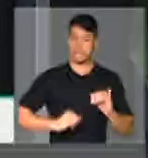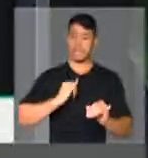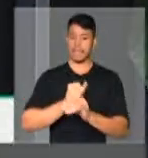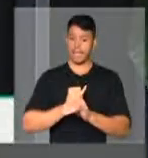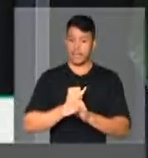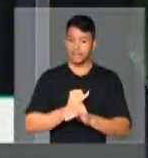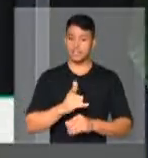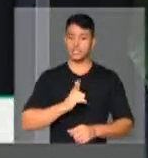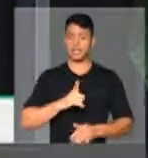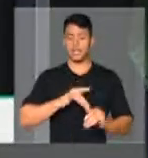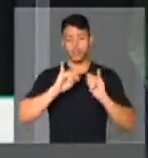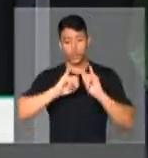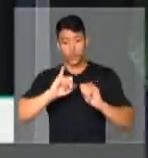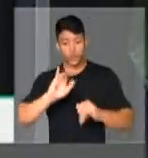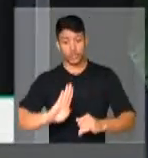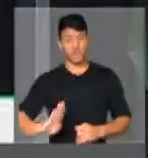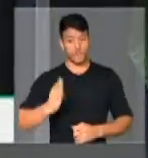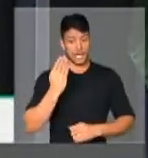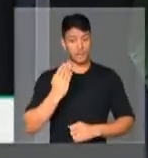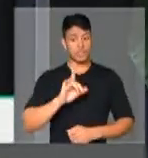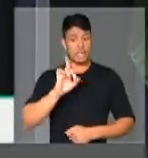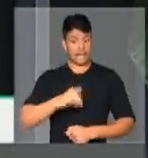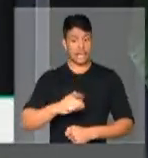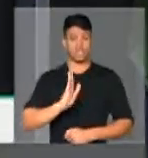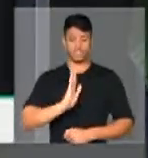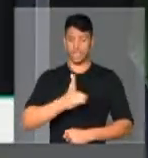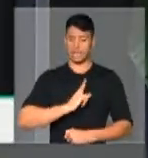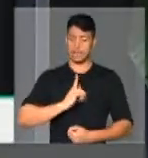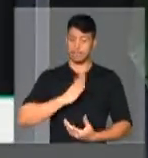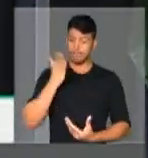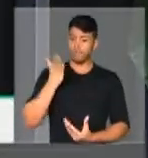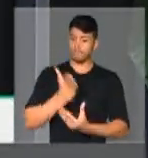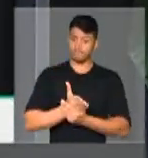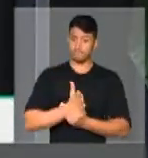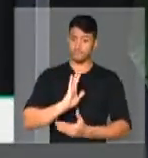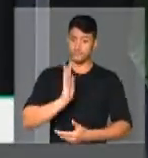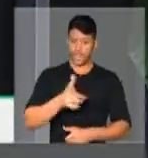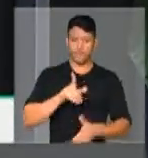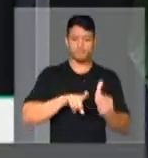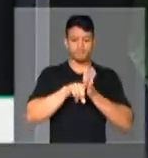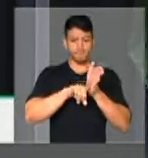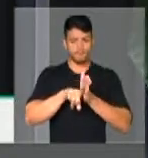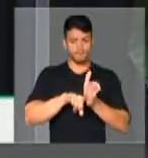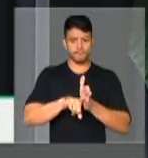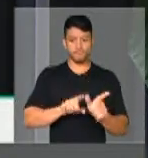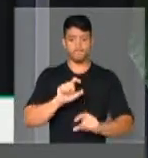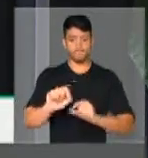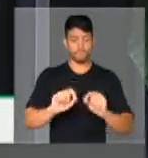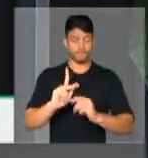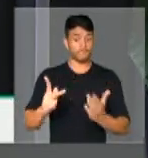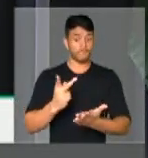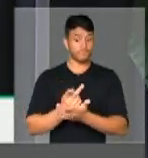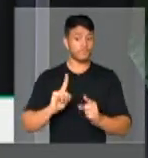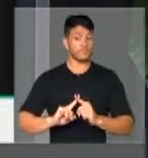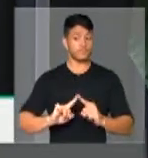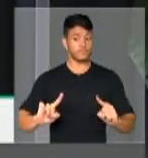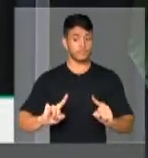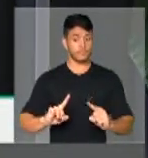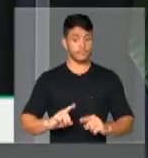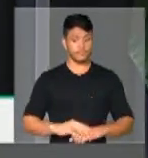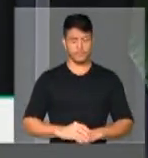news, objeto de investigação, inclusive, do ponto de vista de um eventual financiamento empresarial. Ainda